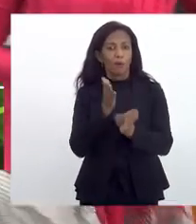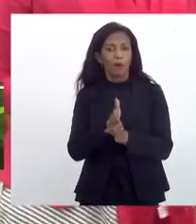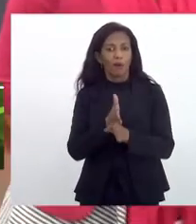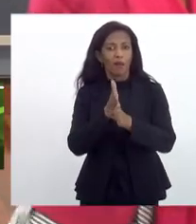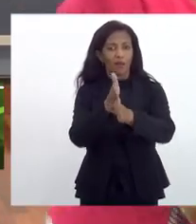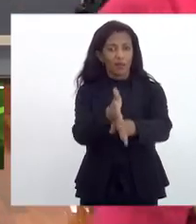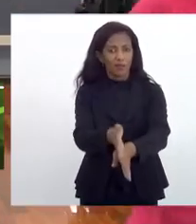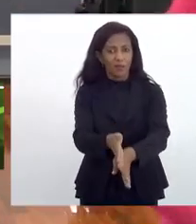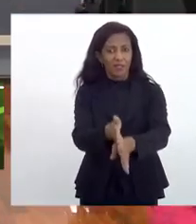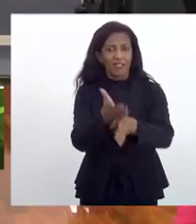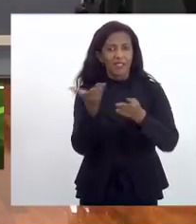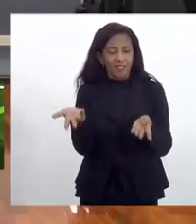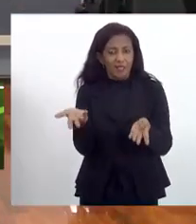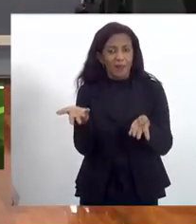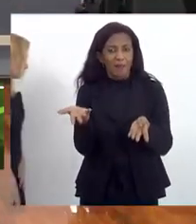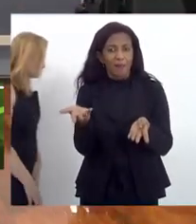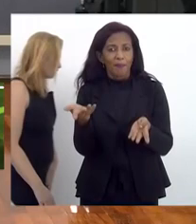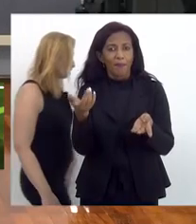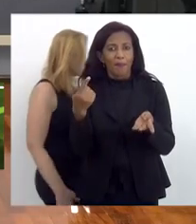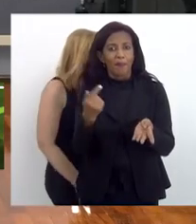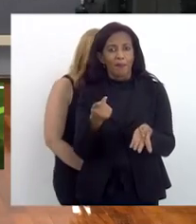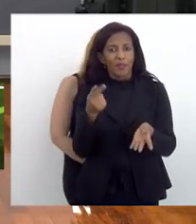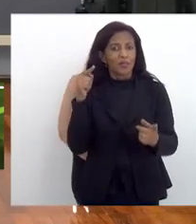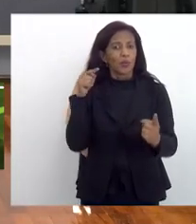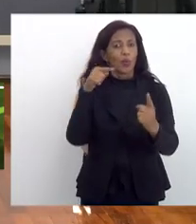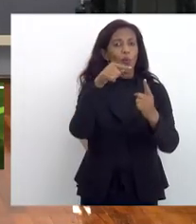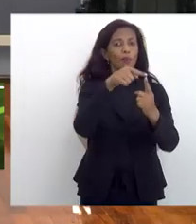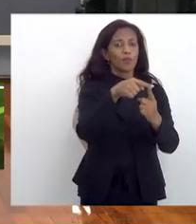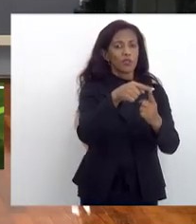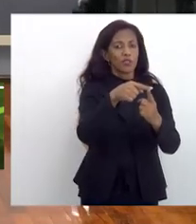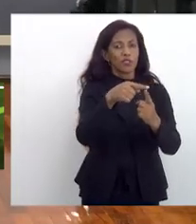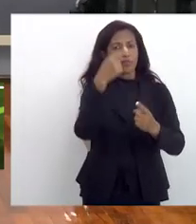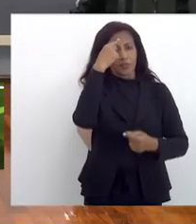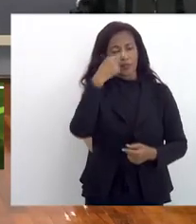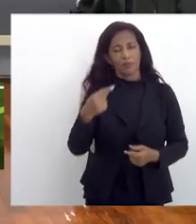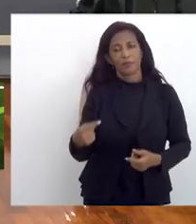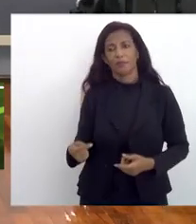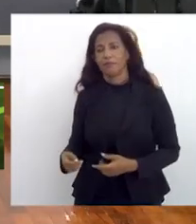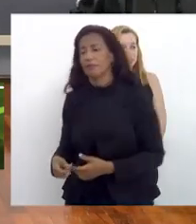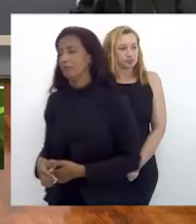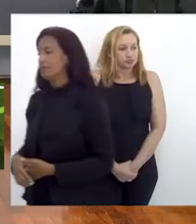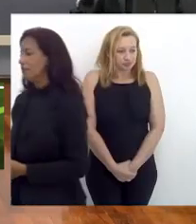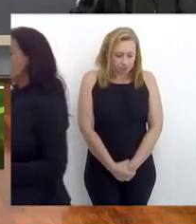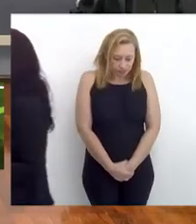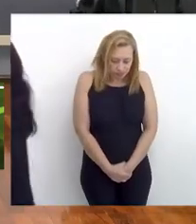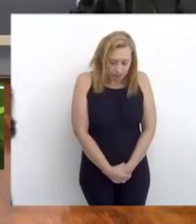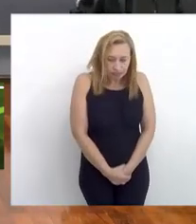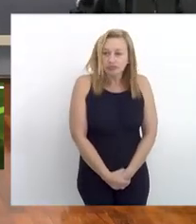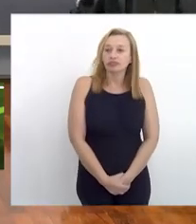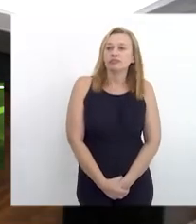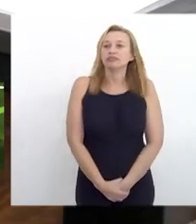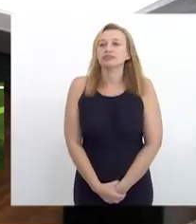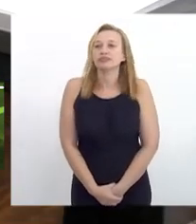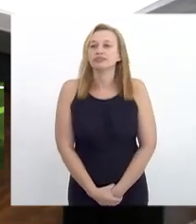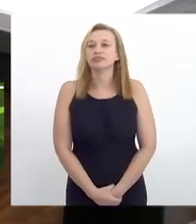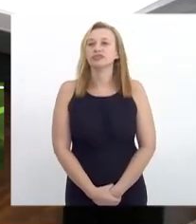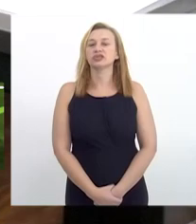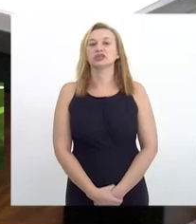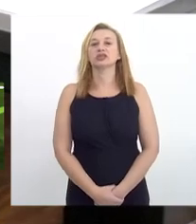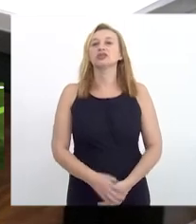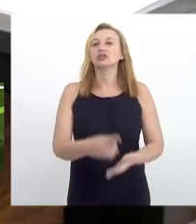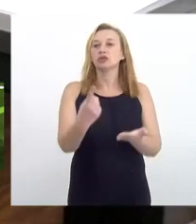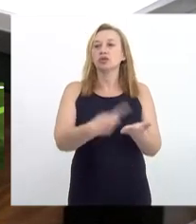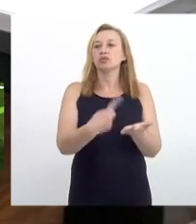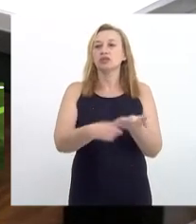o fio condutor para a gente ser muito objetivo a partir da semana que vem em relação a essas três mensagens. marca as audiências na segunda